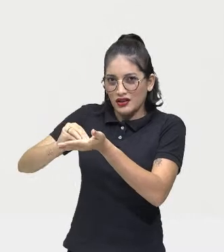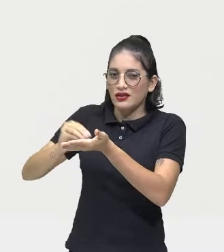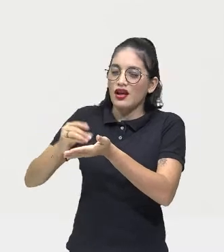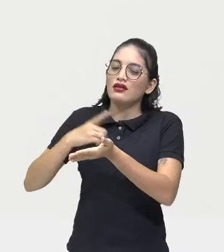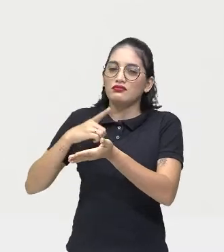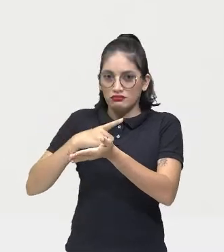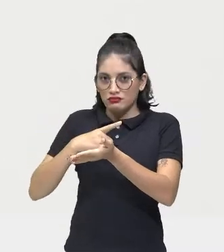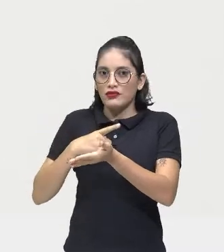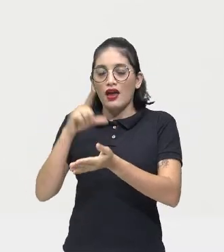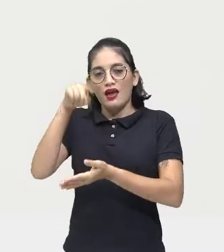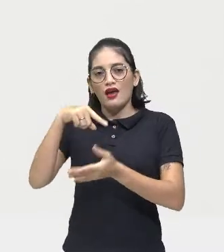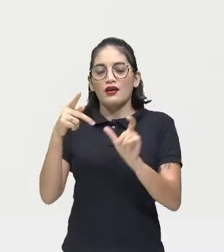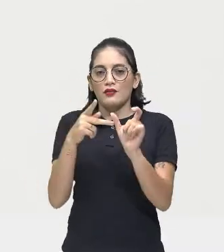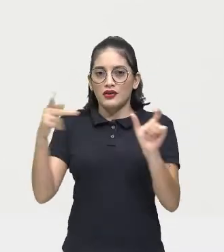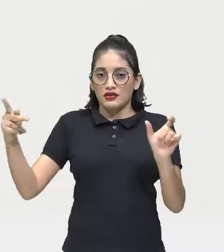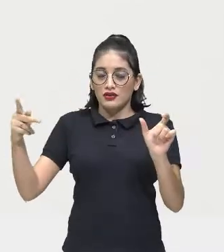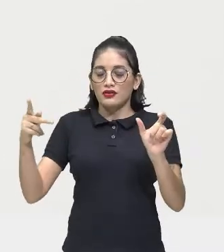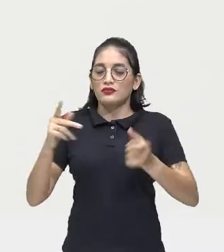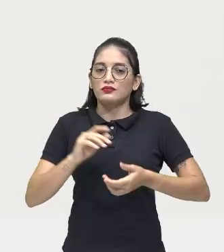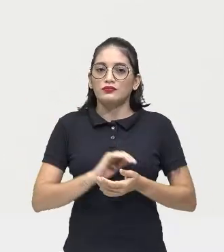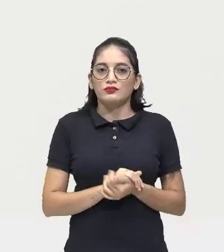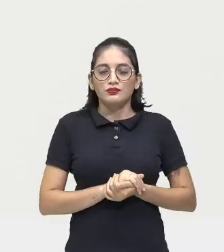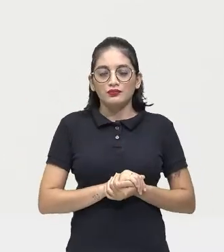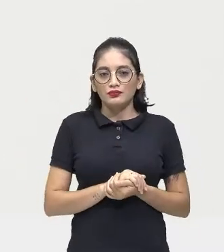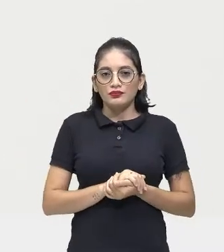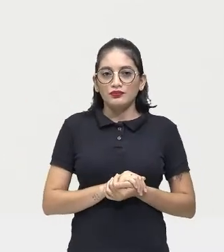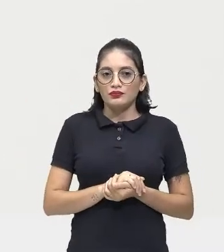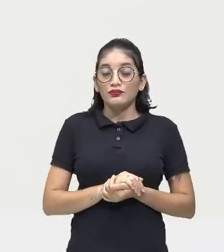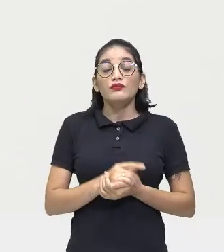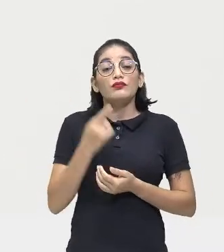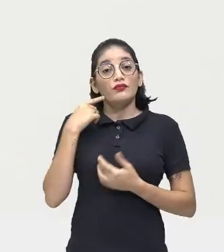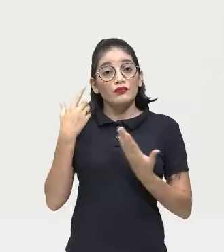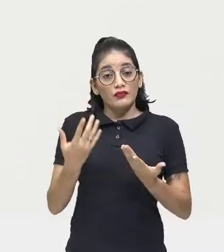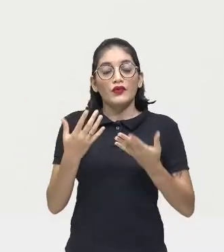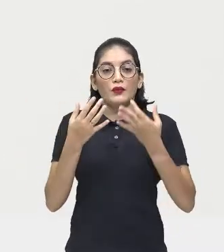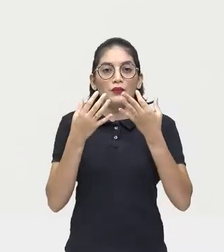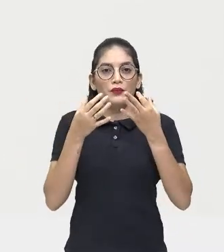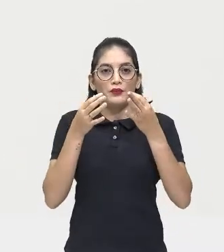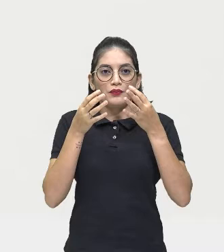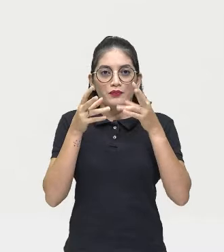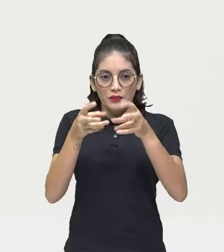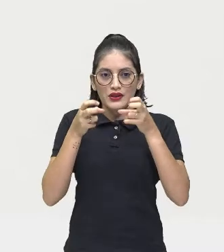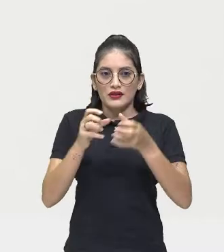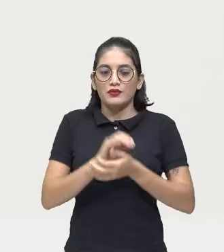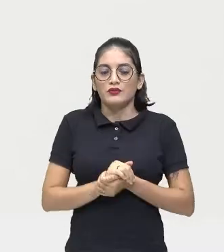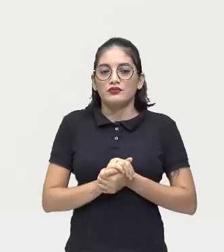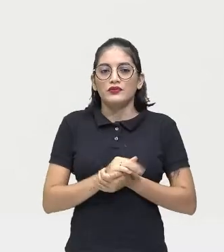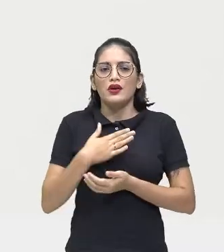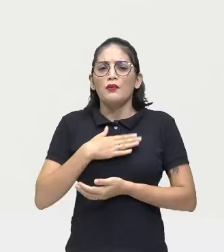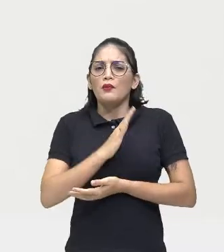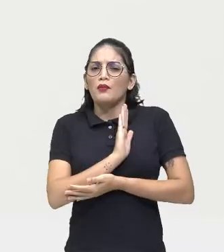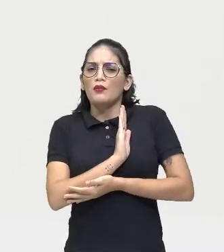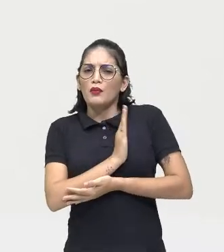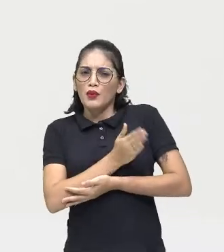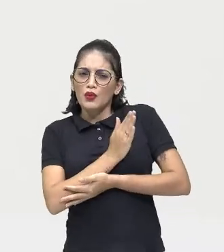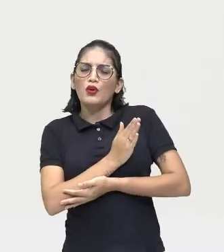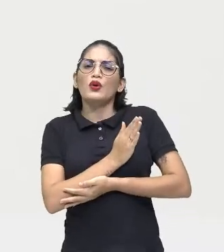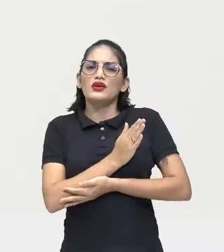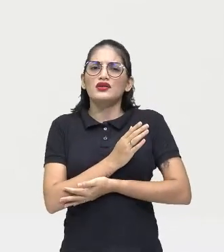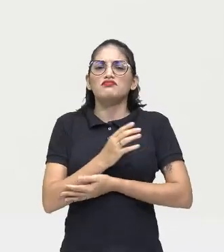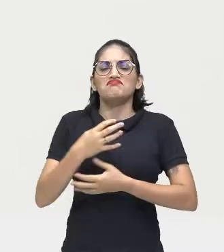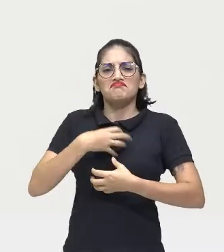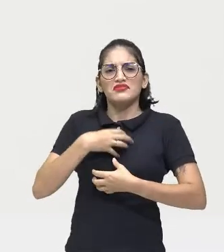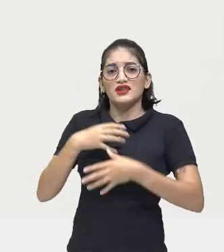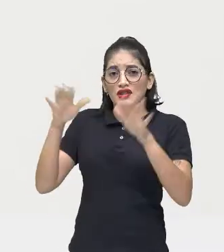oração, tudo que sobrar será o predicado. Então observe esta oração. Meu coração está feliz. Feliz